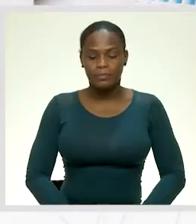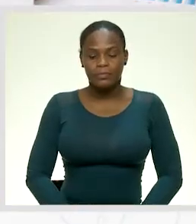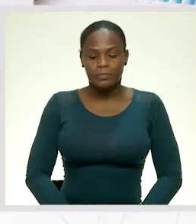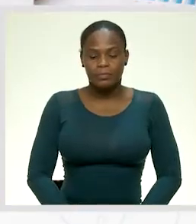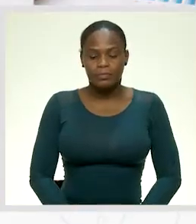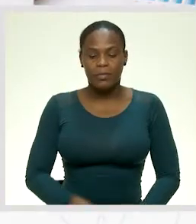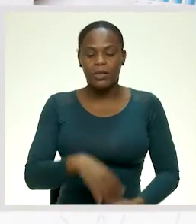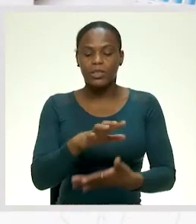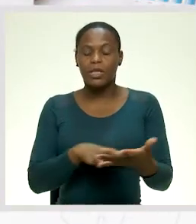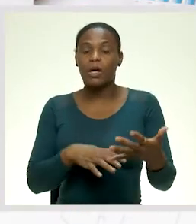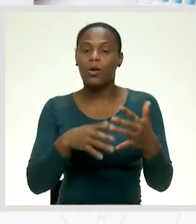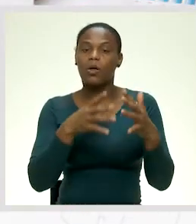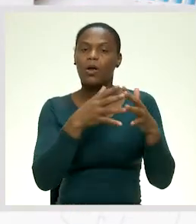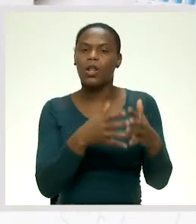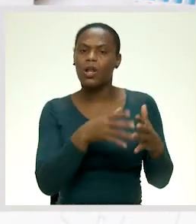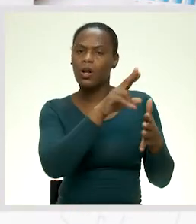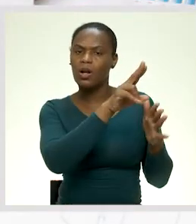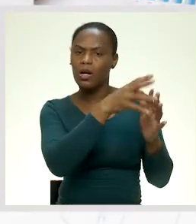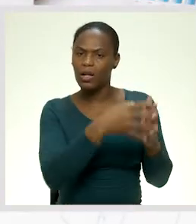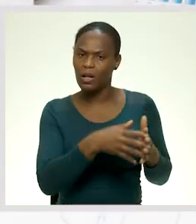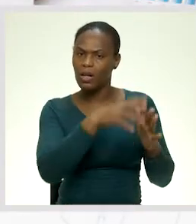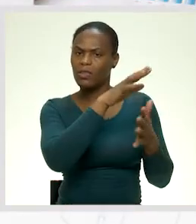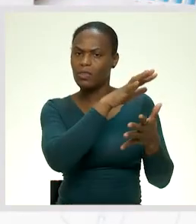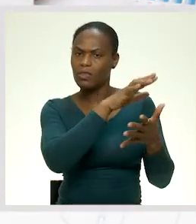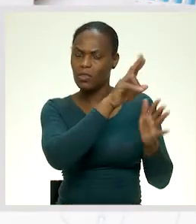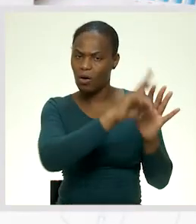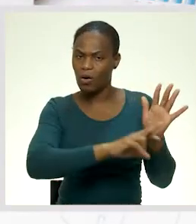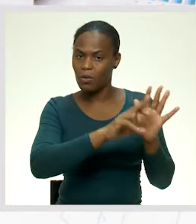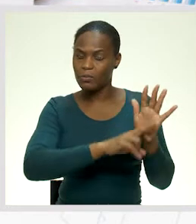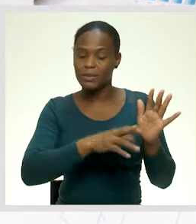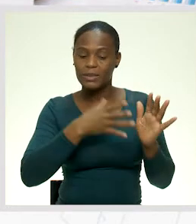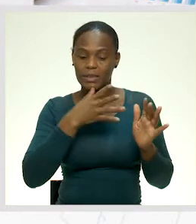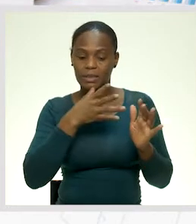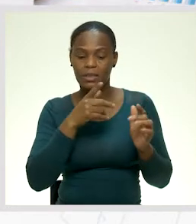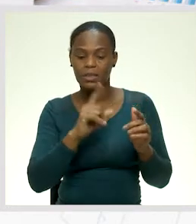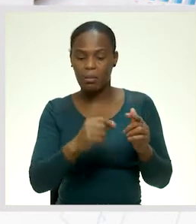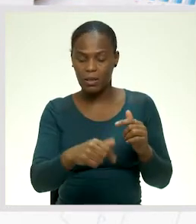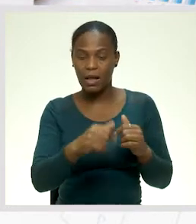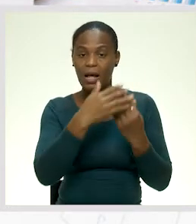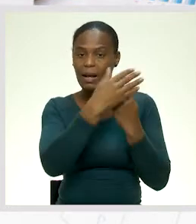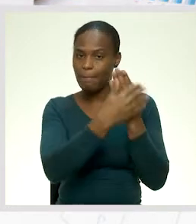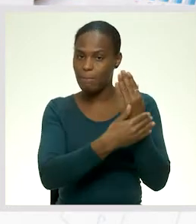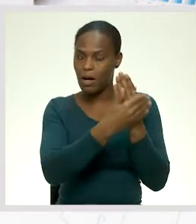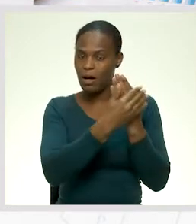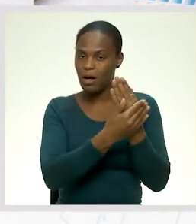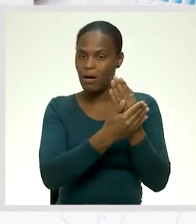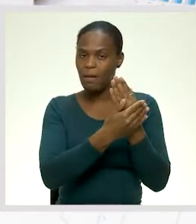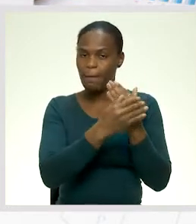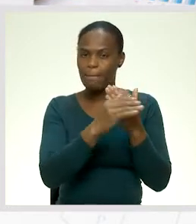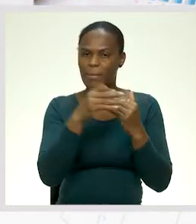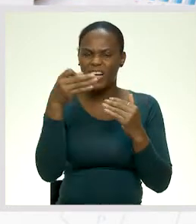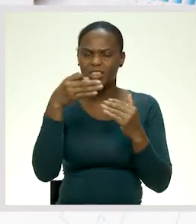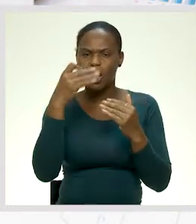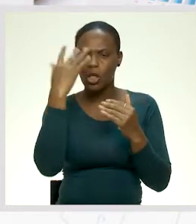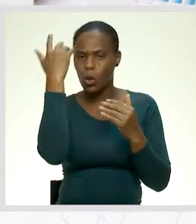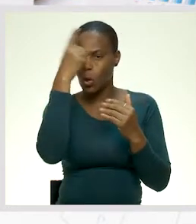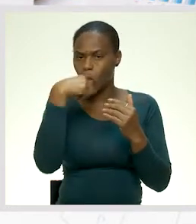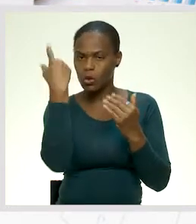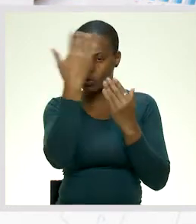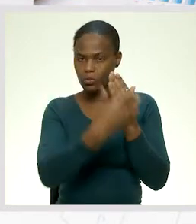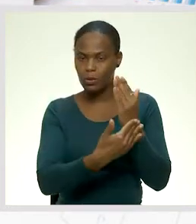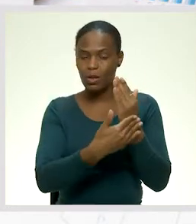do relatório. O relatório possui uma capa, também chamada de página do rosto, introdução, desenvolvimento,